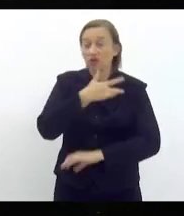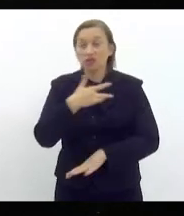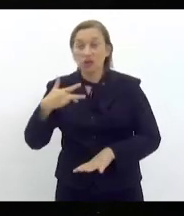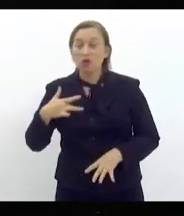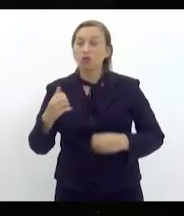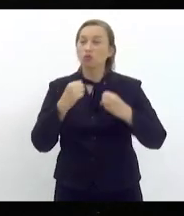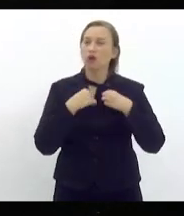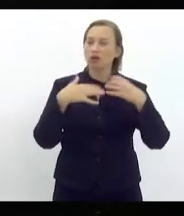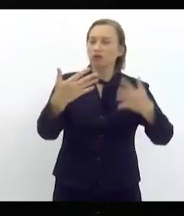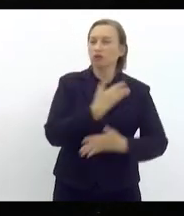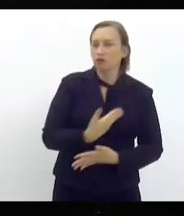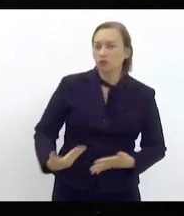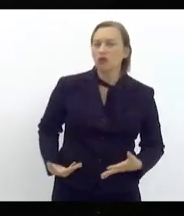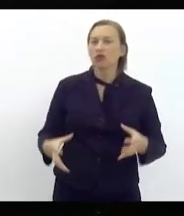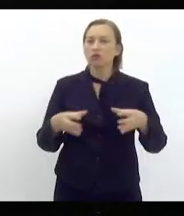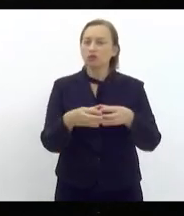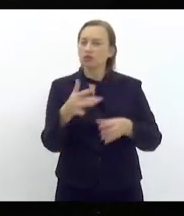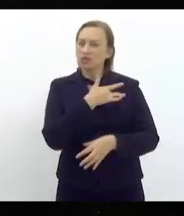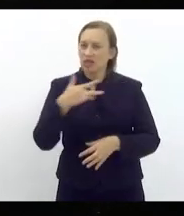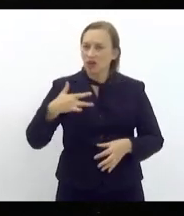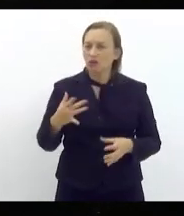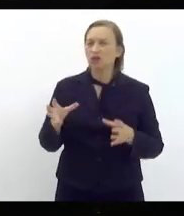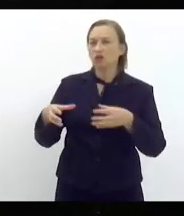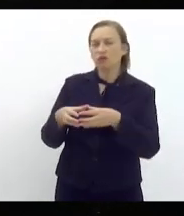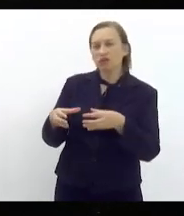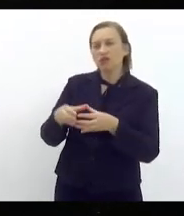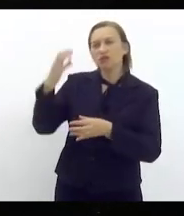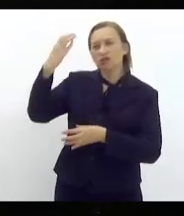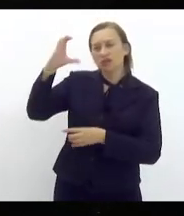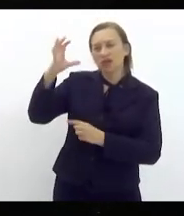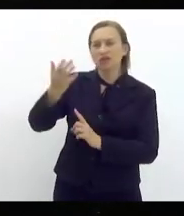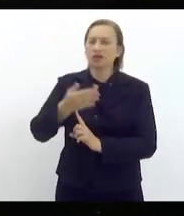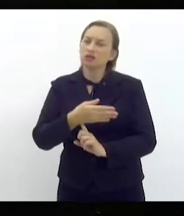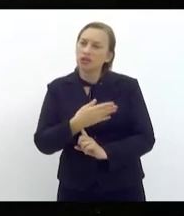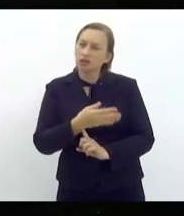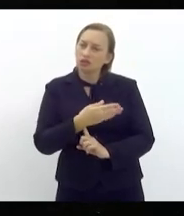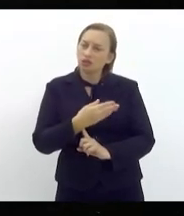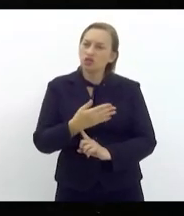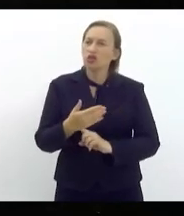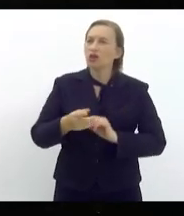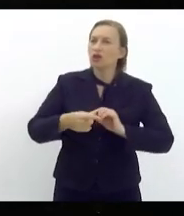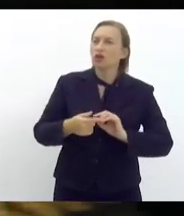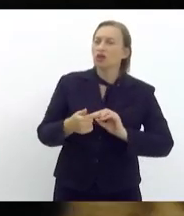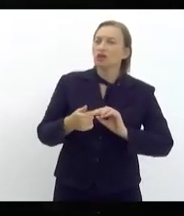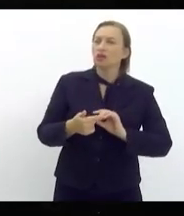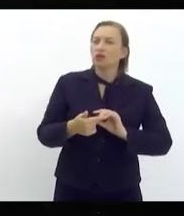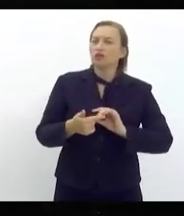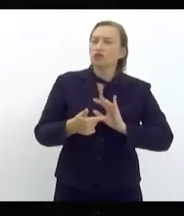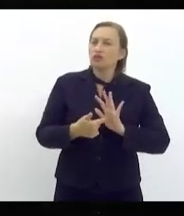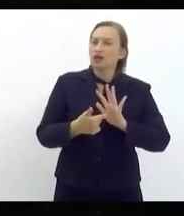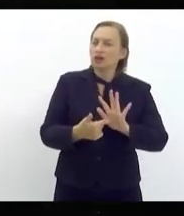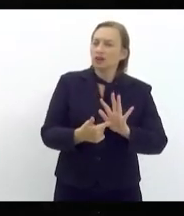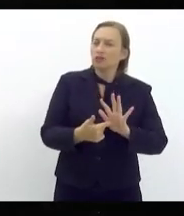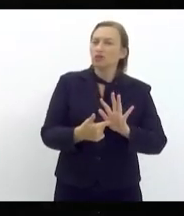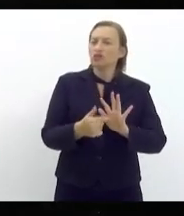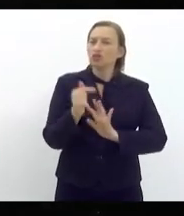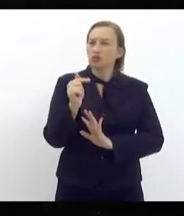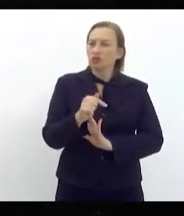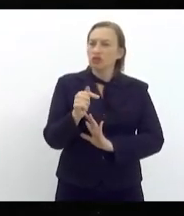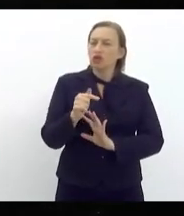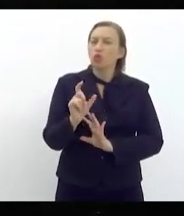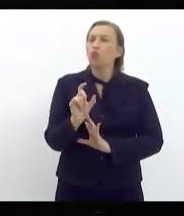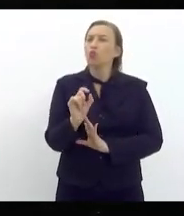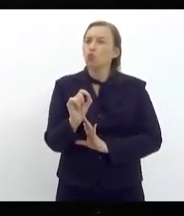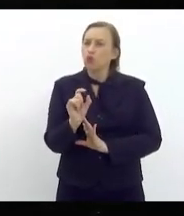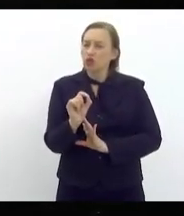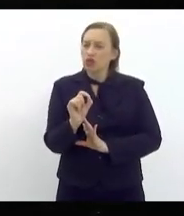pública da Comissão de Saúde, da Comissão de Ciência e Tecnologia, trazendo aqui exatamente a exposição sobre o que